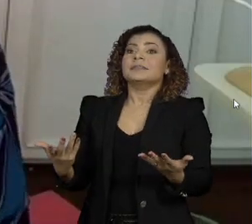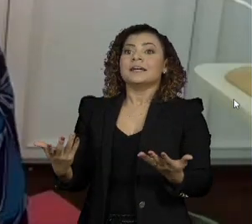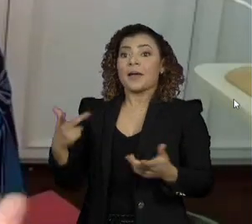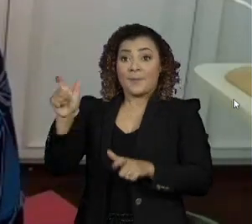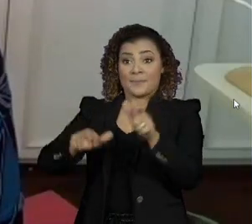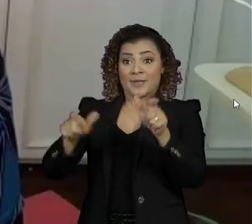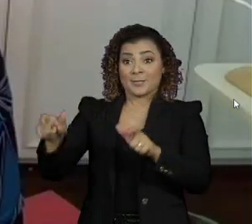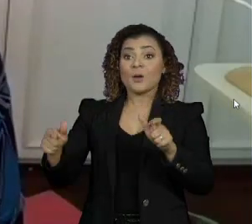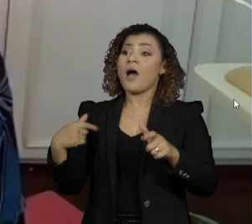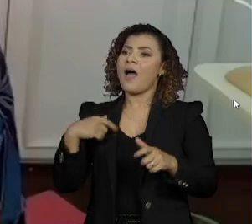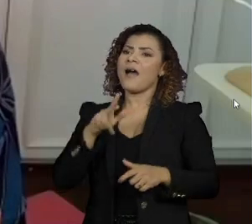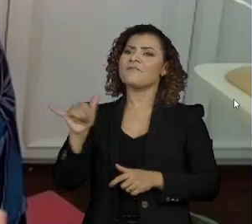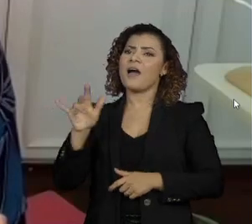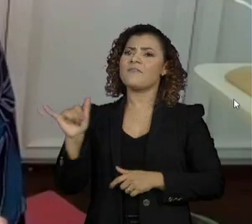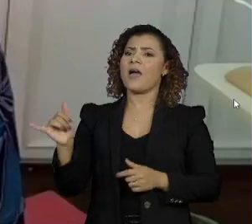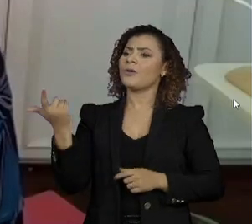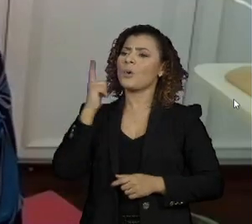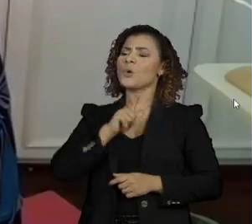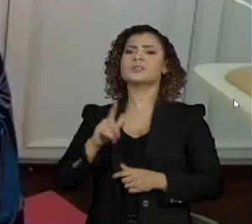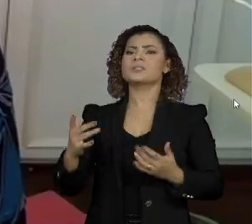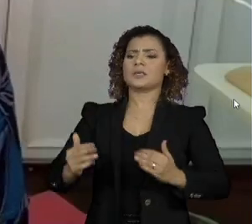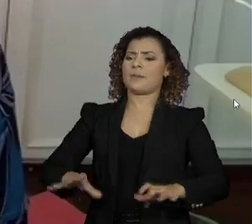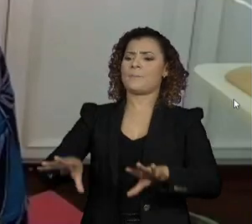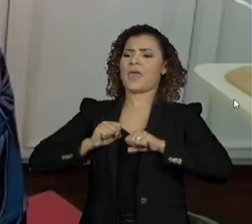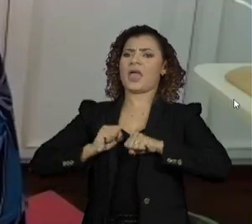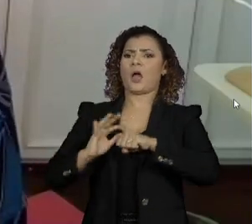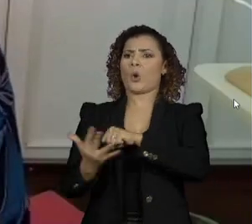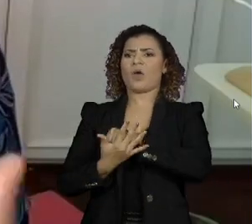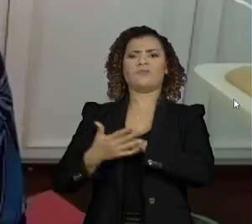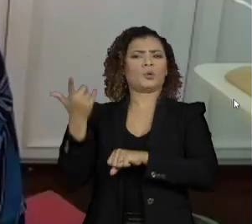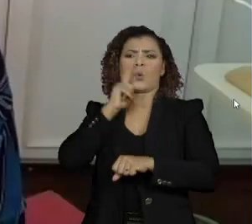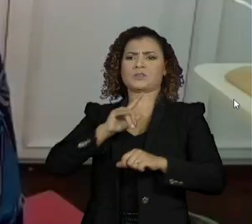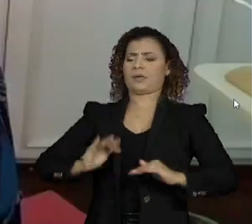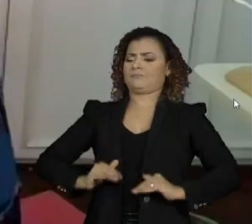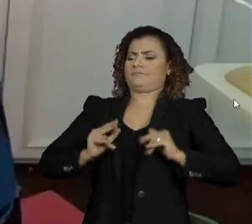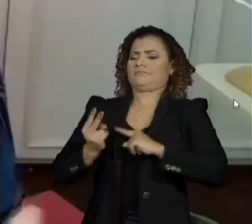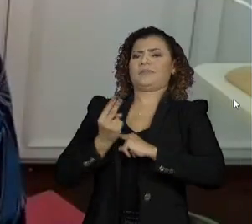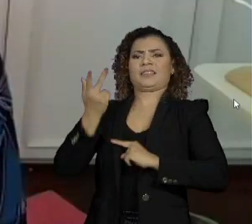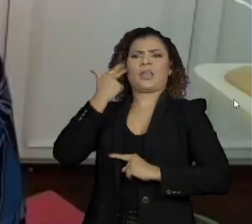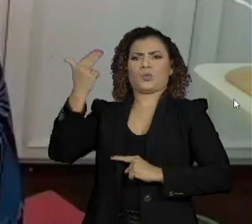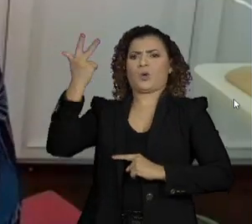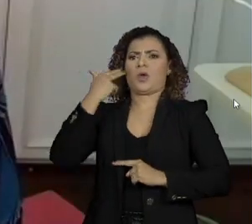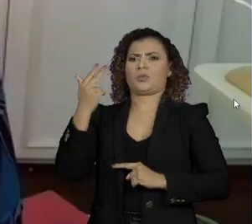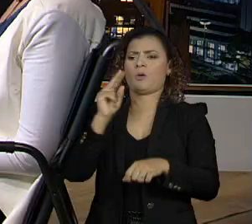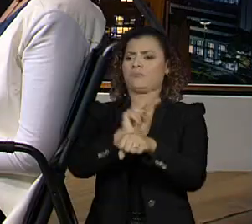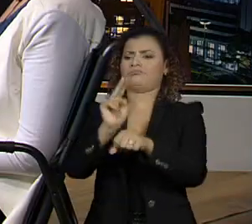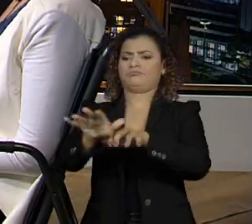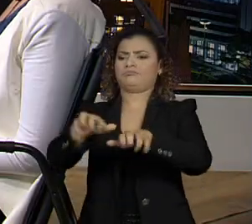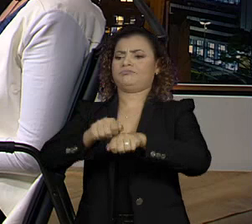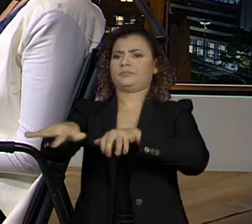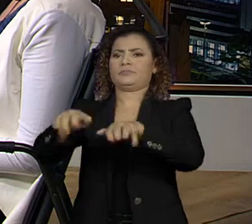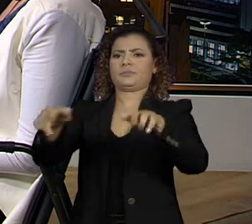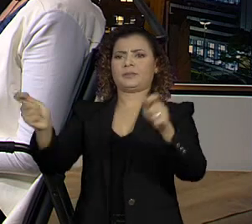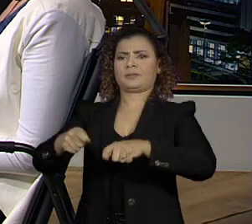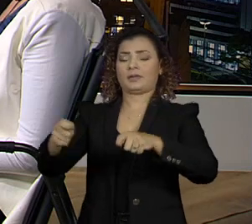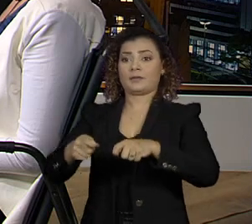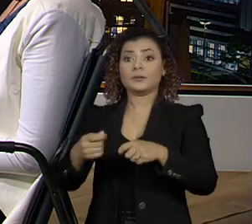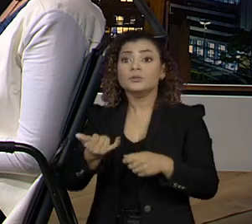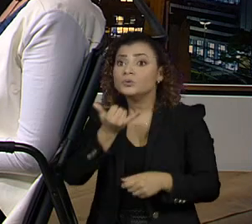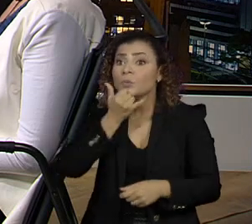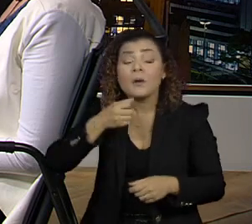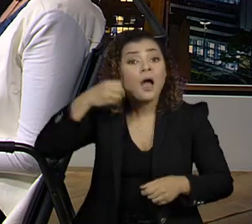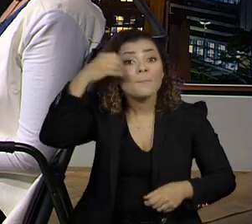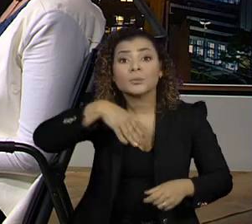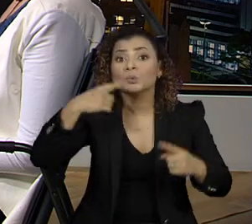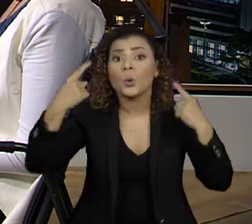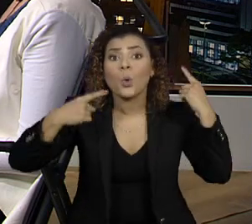pessoas os brasileiros adquiririam imunidade naturalmente a partir da infecção, o que é um absurdo do ponto de